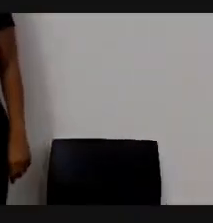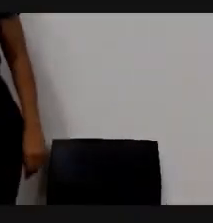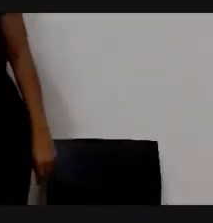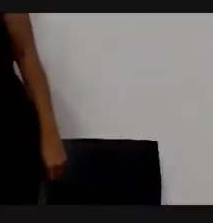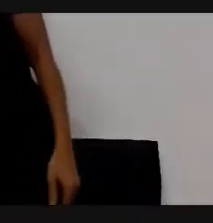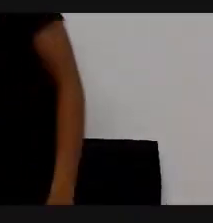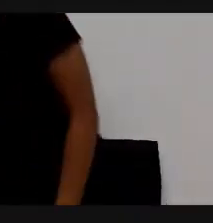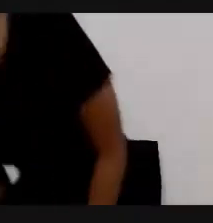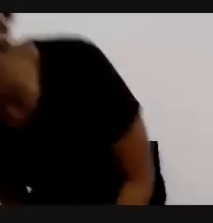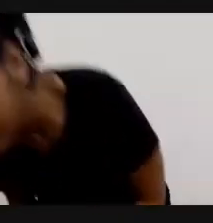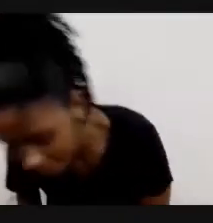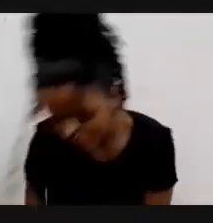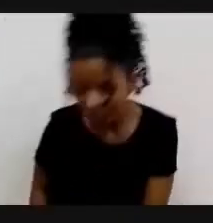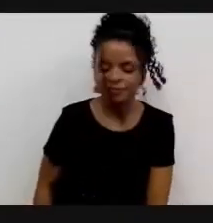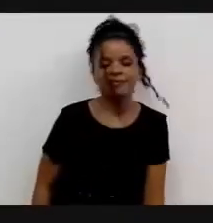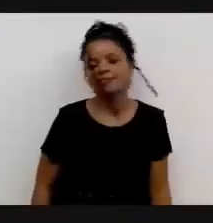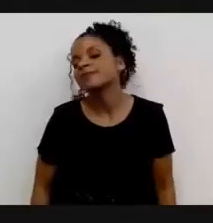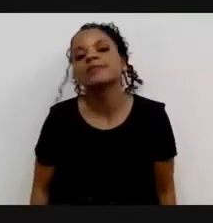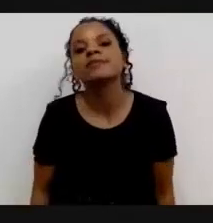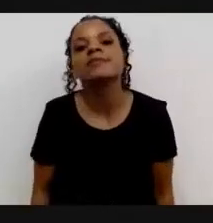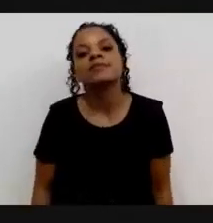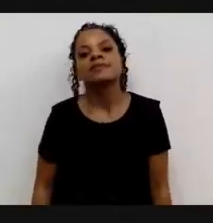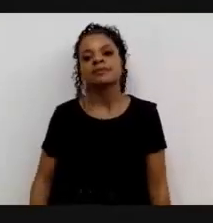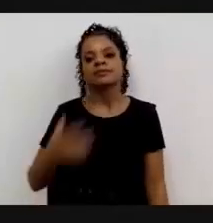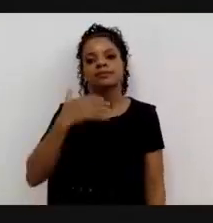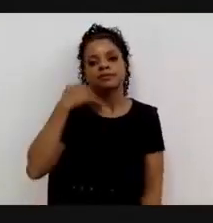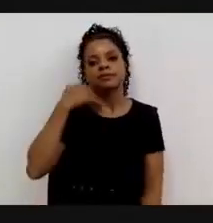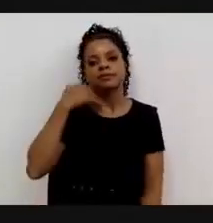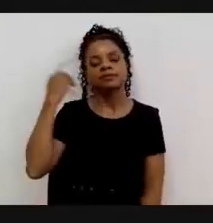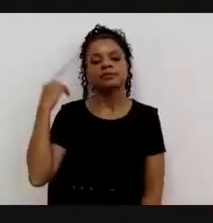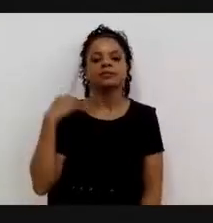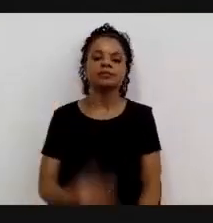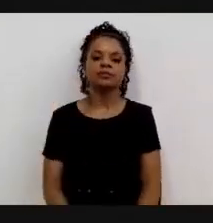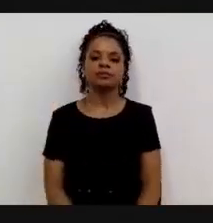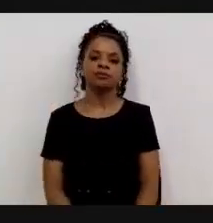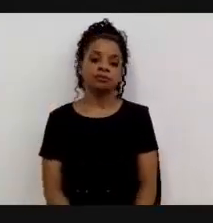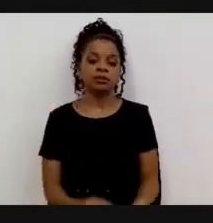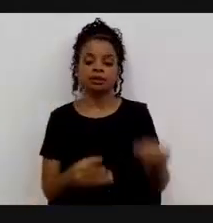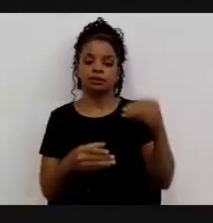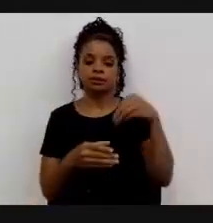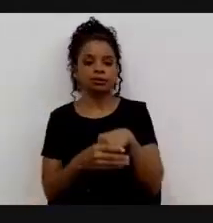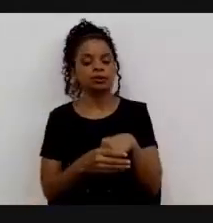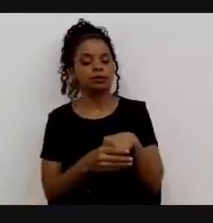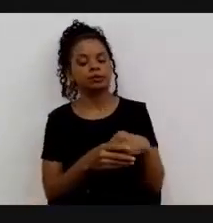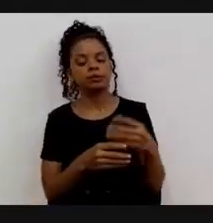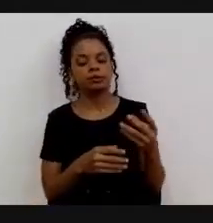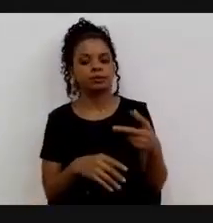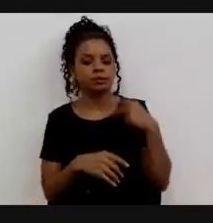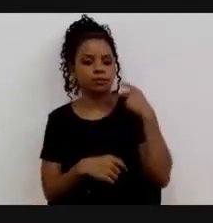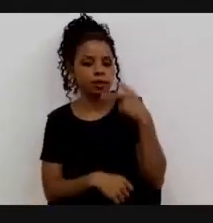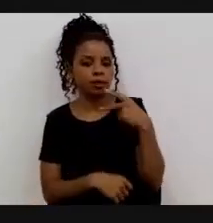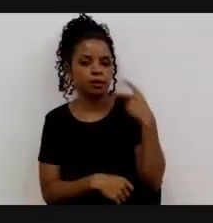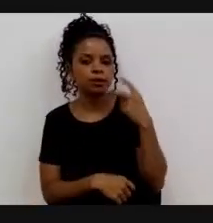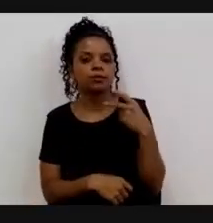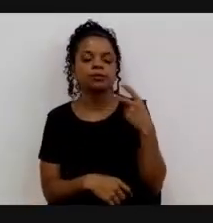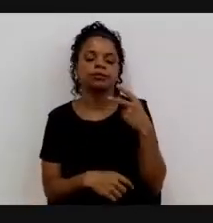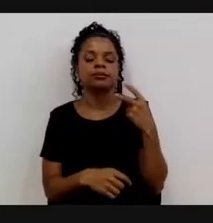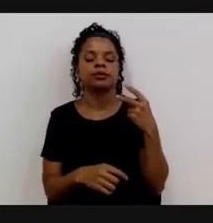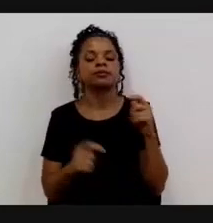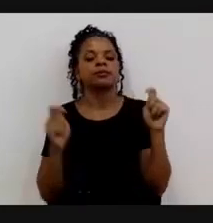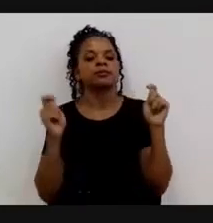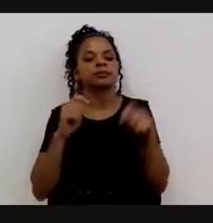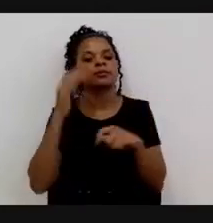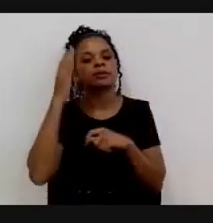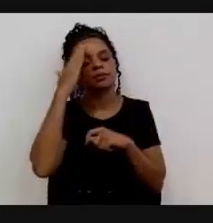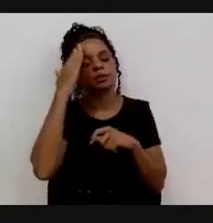ouso ficar falando de legislativo federal, porque eu acredito que só quando está dentro mesmo, como parlamentar, inclusive, ou assessor, dá para saber um